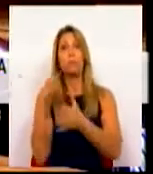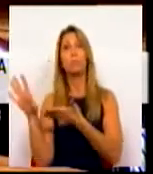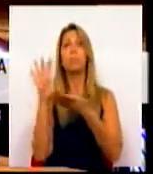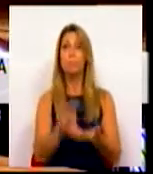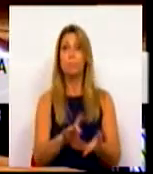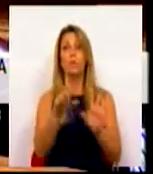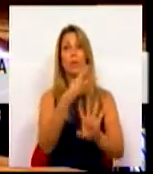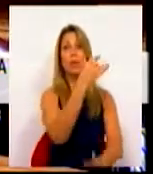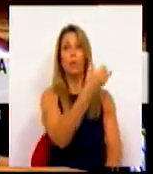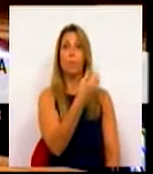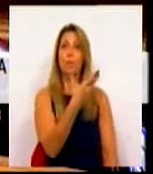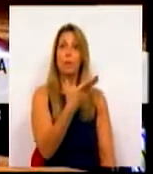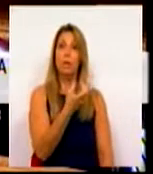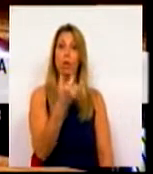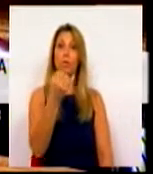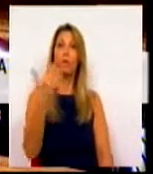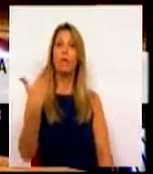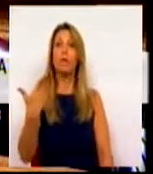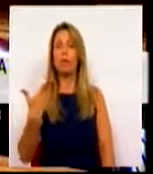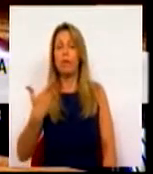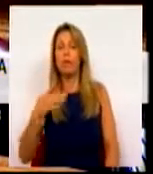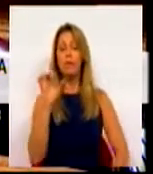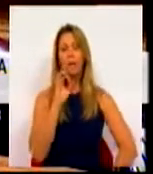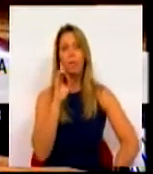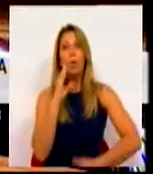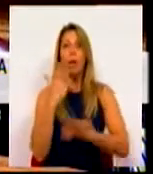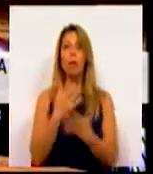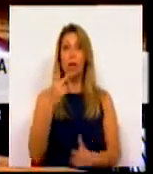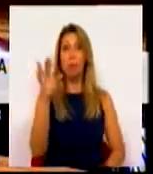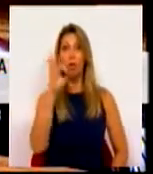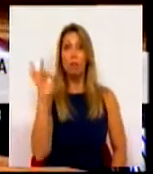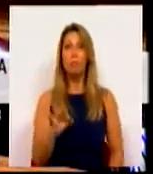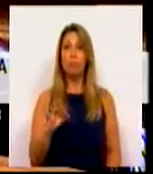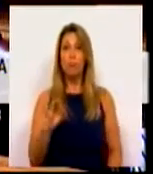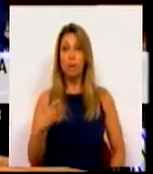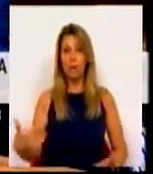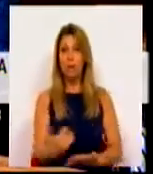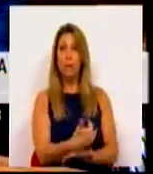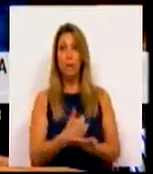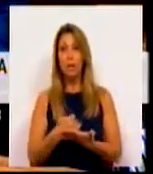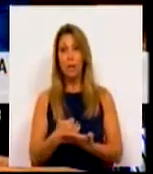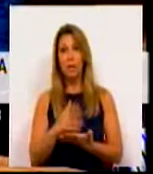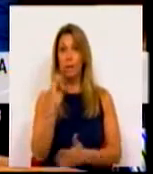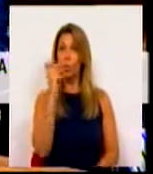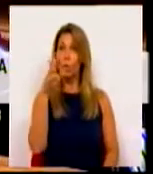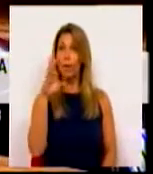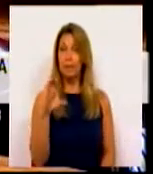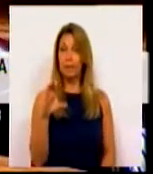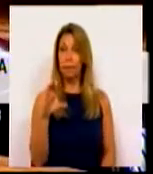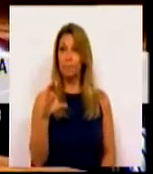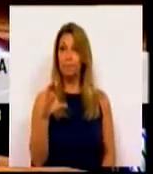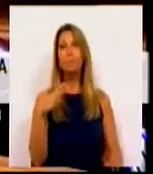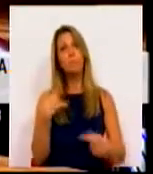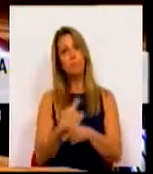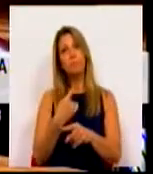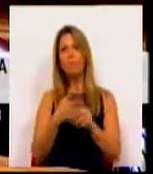e 2021 de valores correspondentes até 2 pontos percentuais da receita do IRC, deixando de